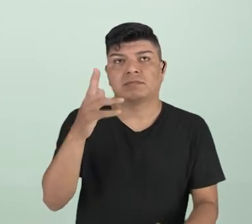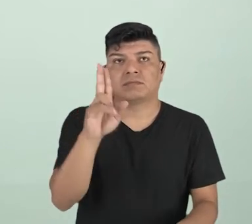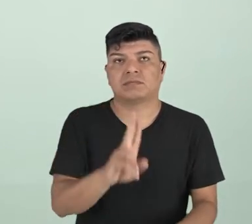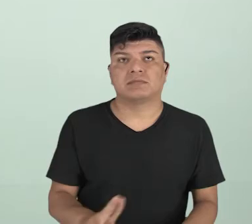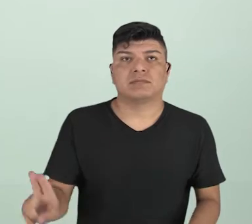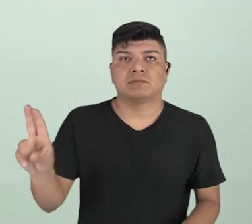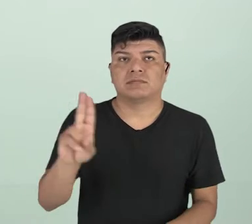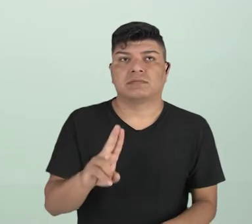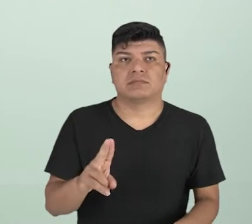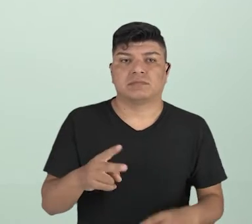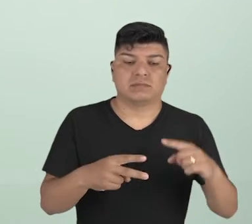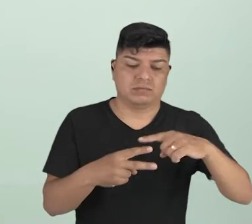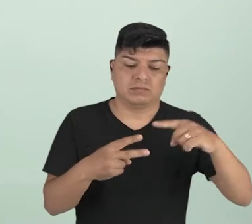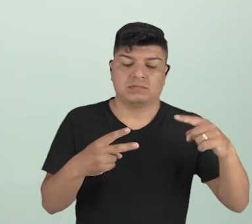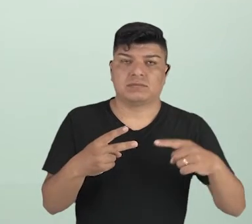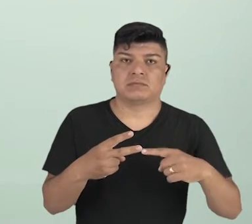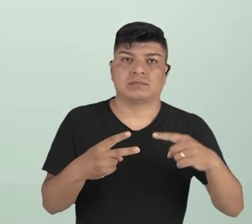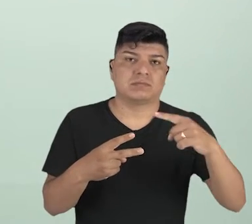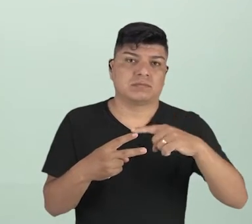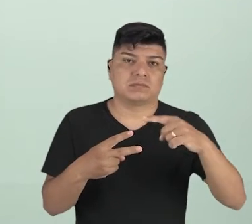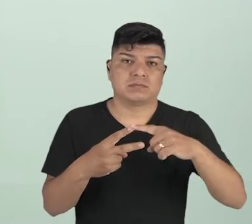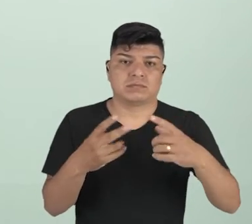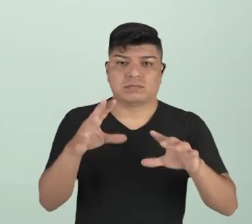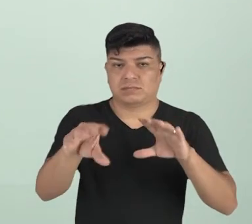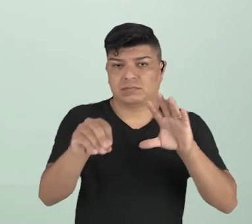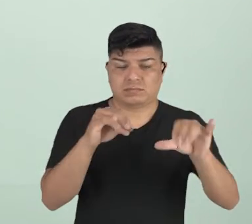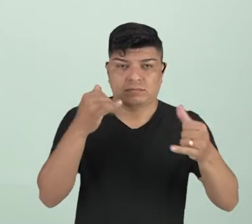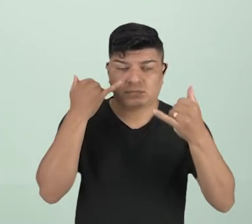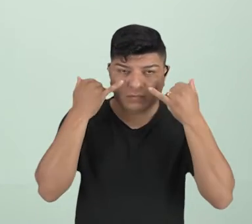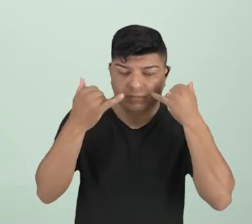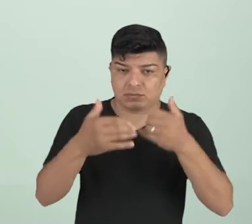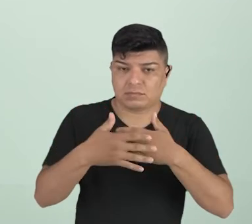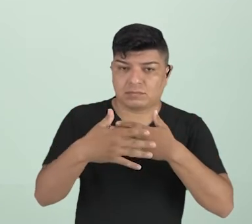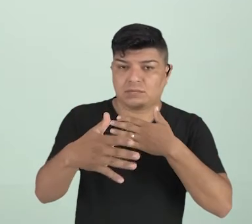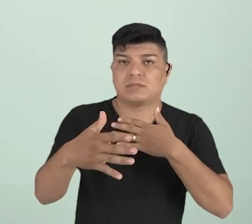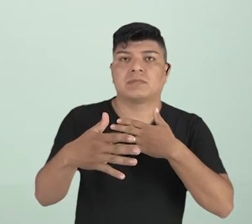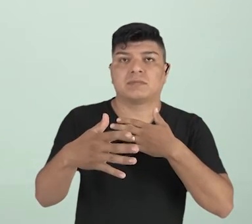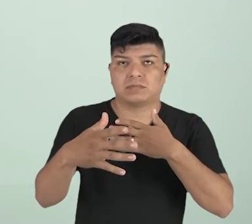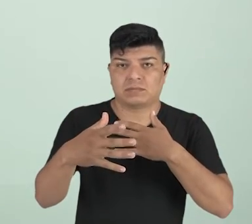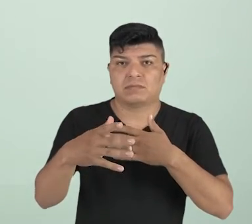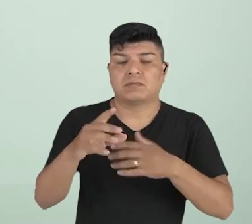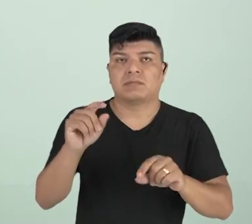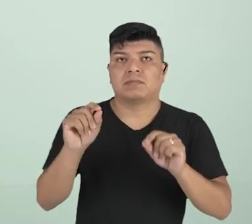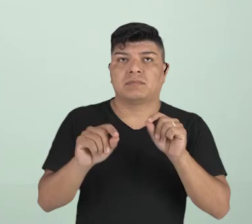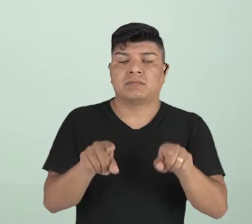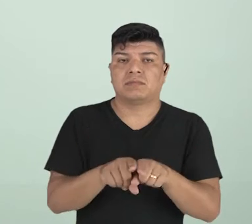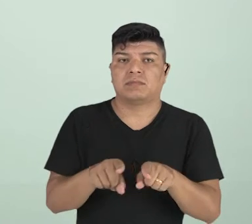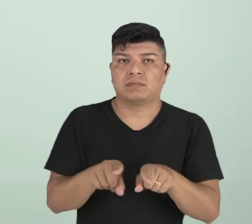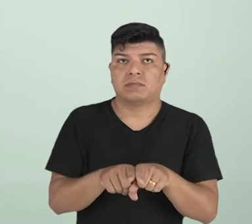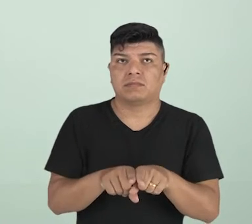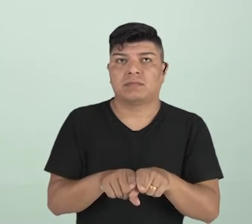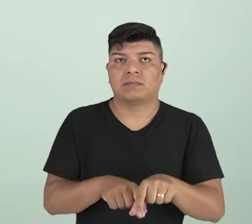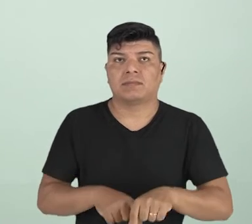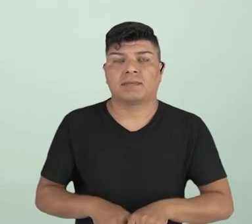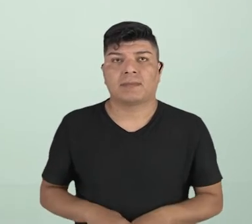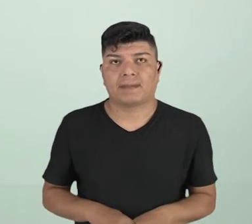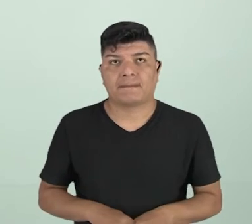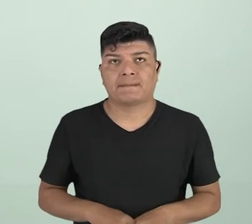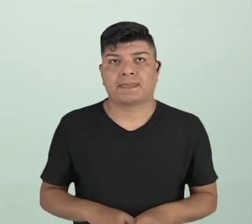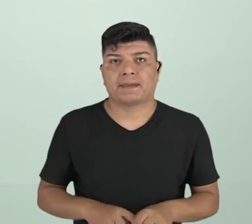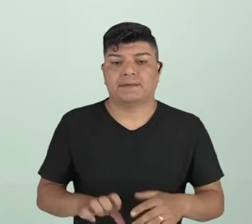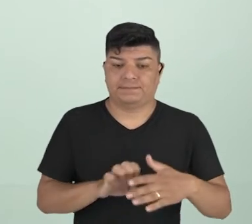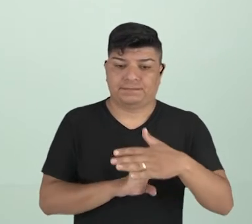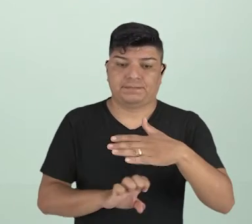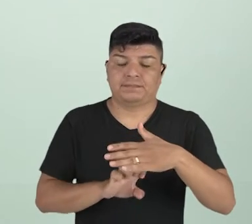aqui, 2 métodos. A coleta de dados a partir do Datafolha, né? Que também é uma